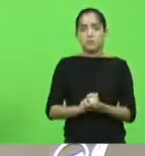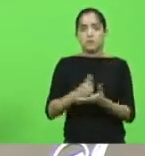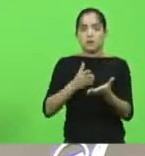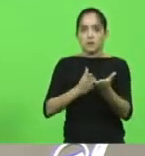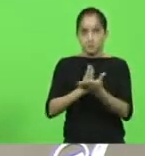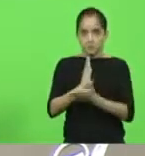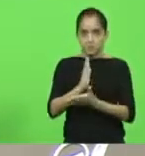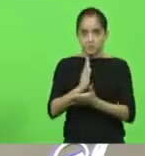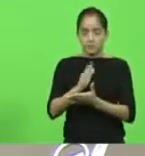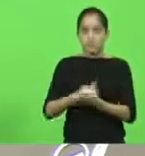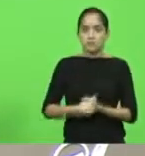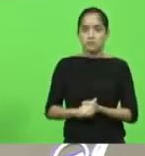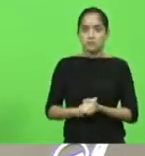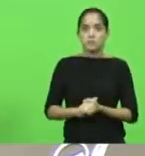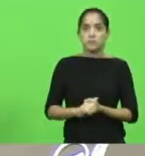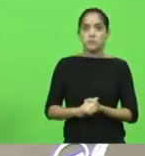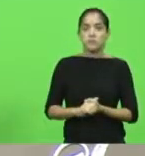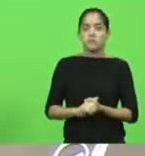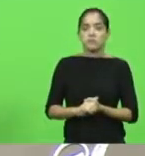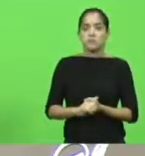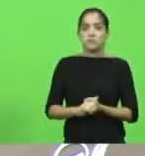Aprovado por unanimidade.